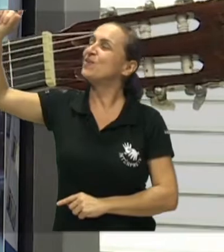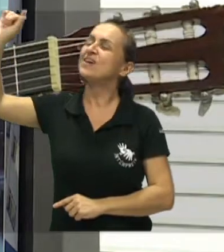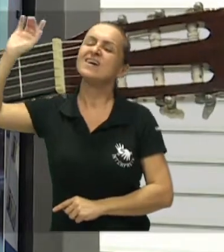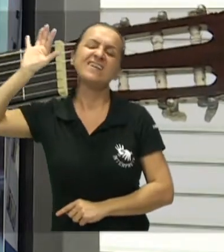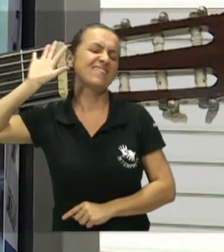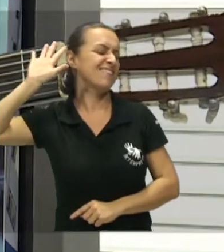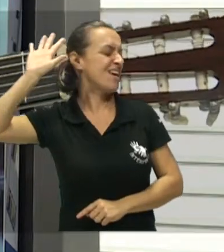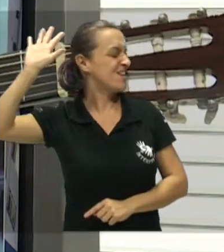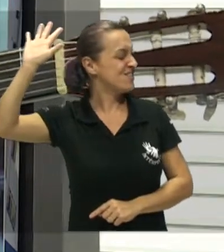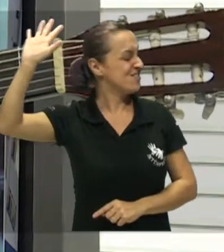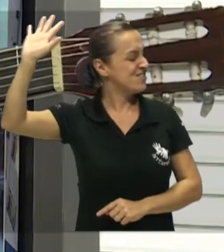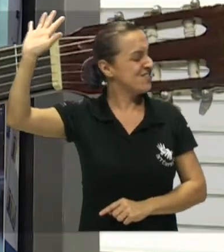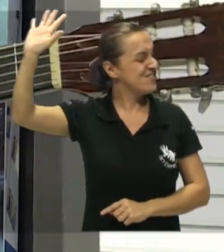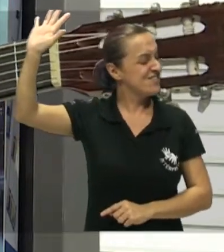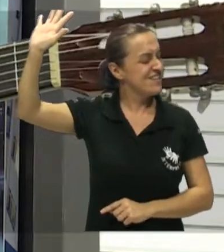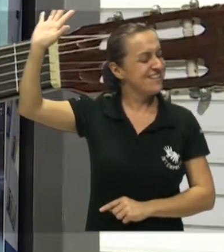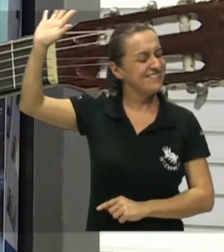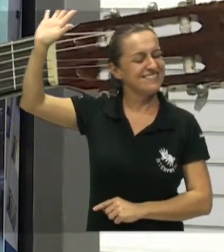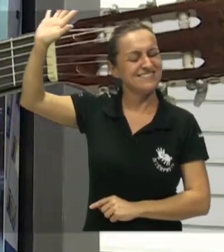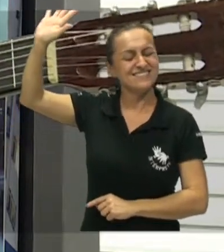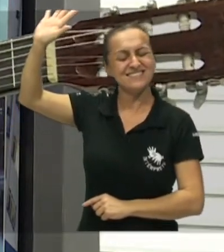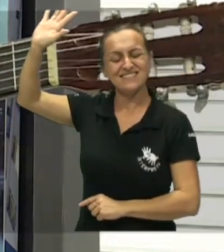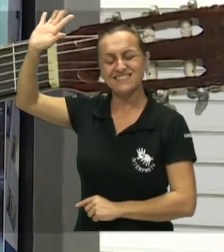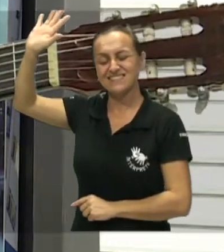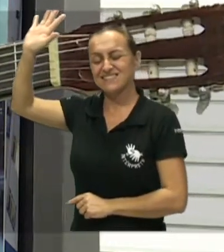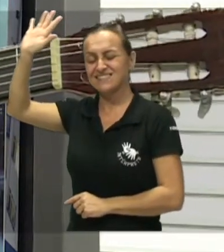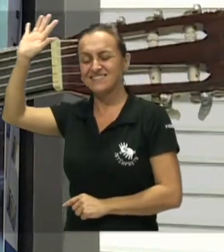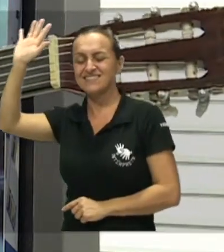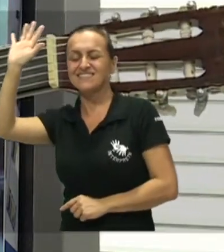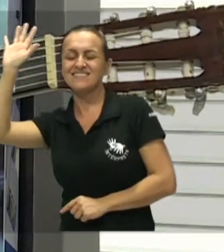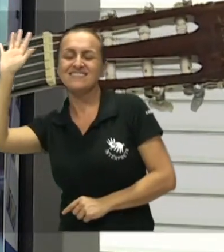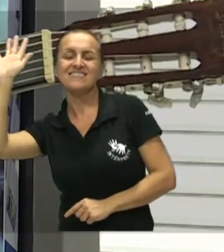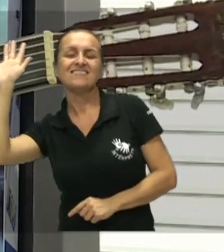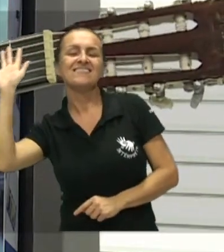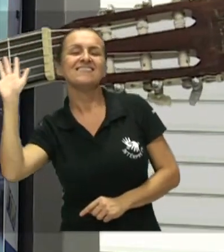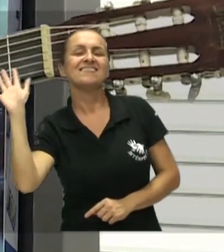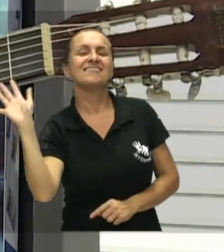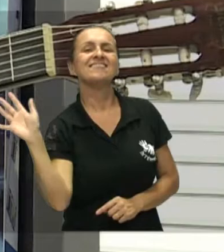Deixa a lua onde está.